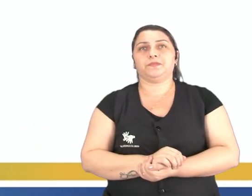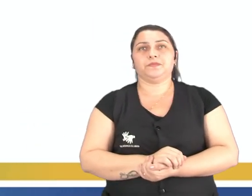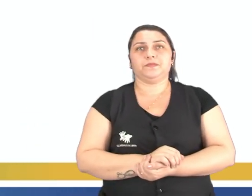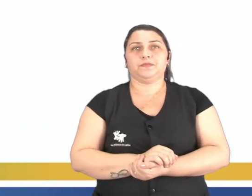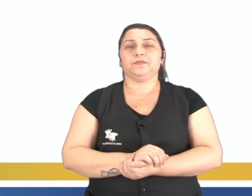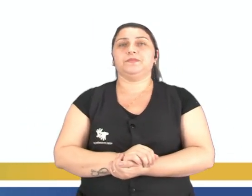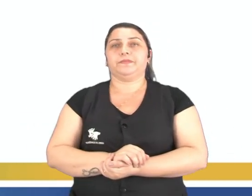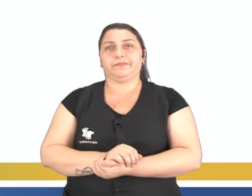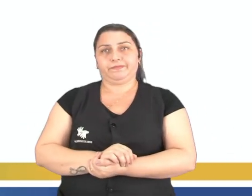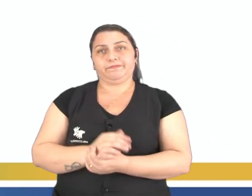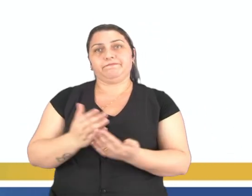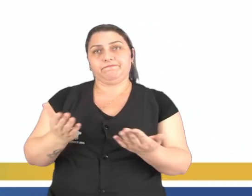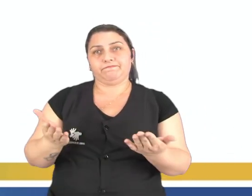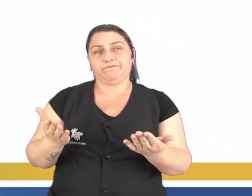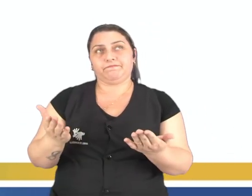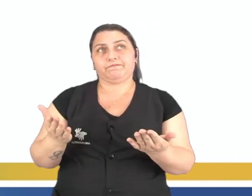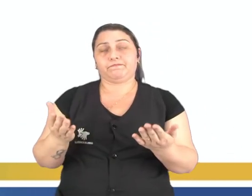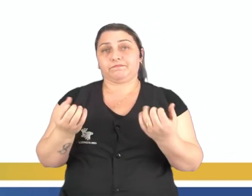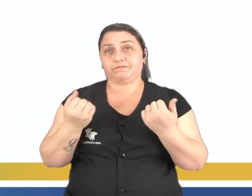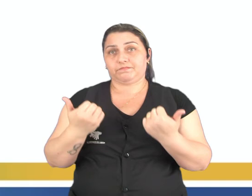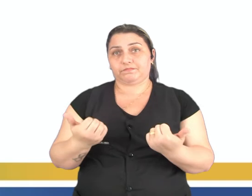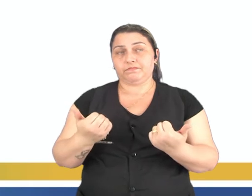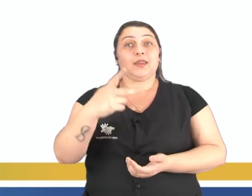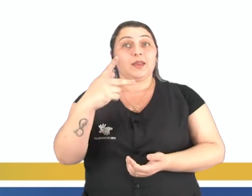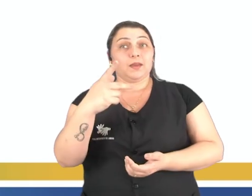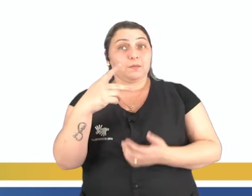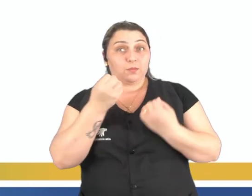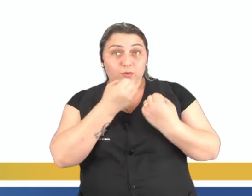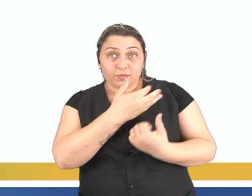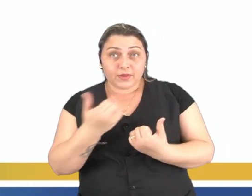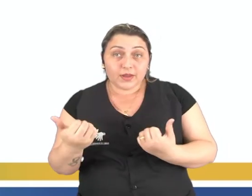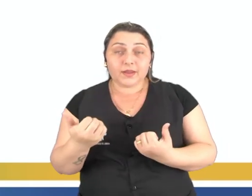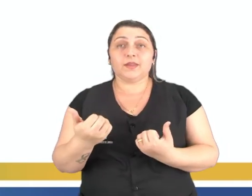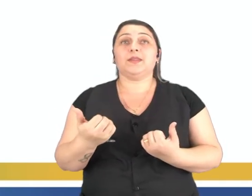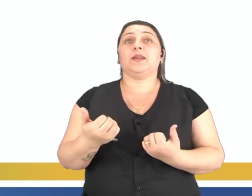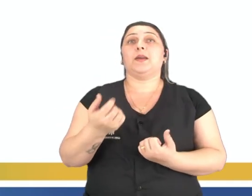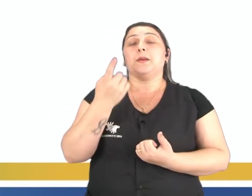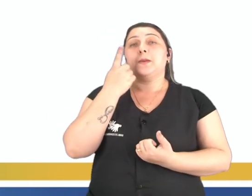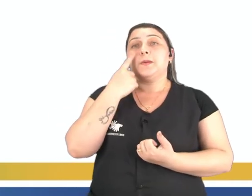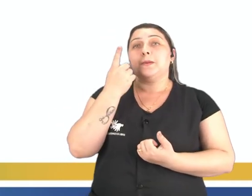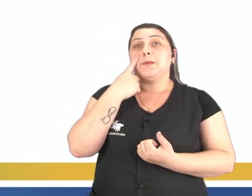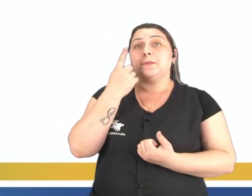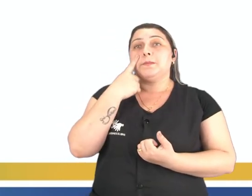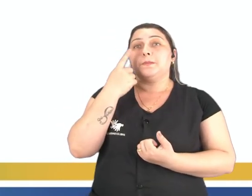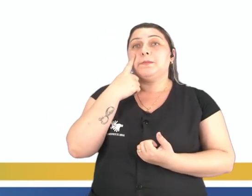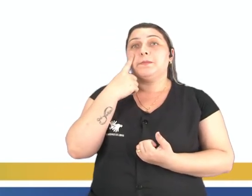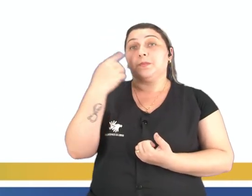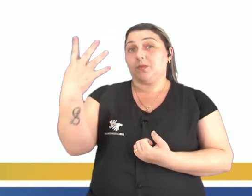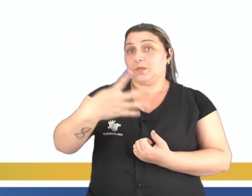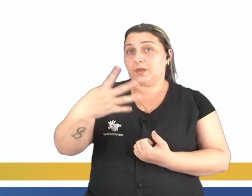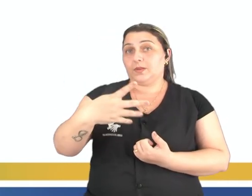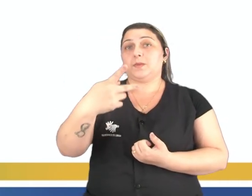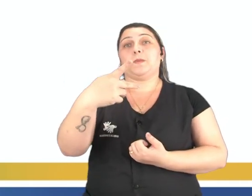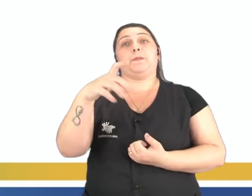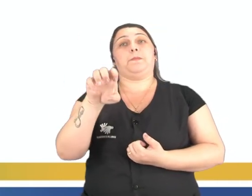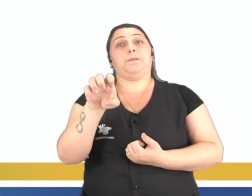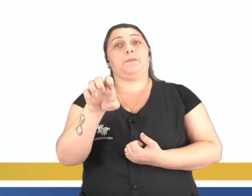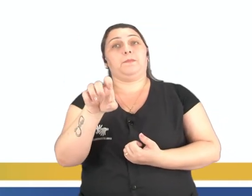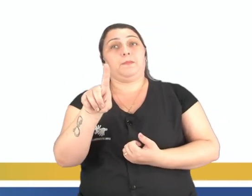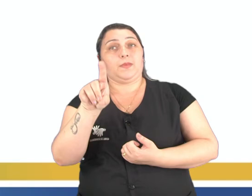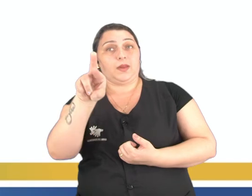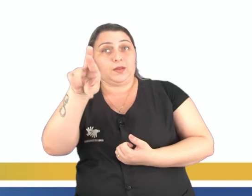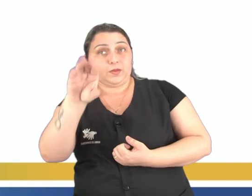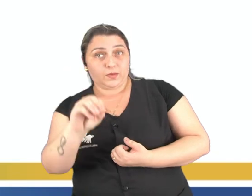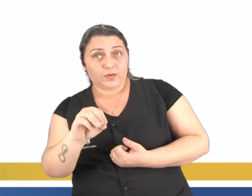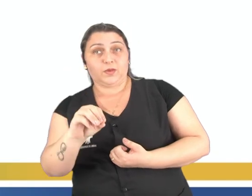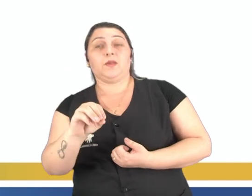1,6 litros de suco de laranja. Beleza? Muito bem, pessoal. Então, situação 4. Pedro recebeu